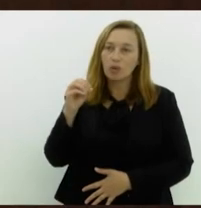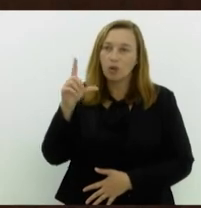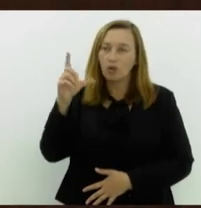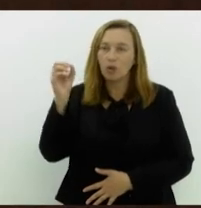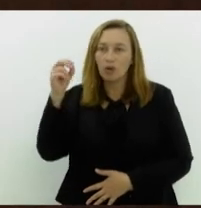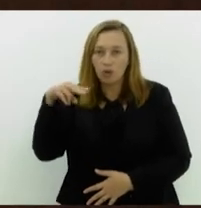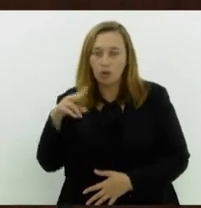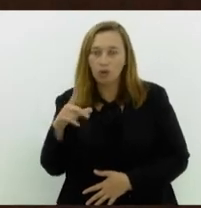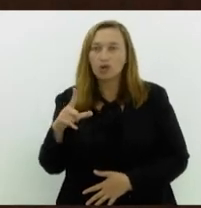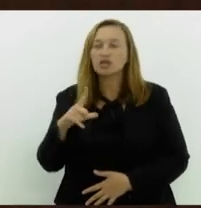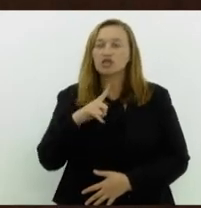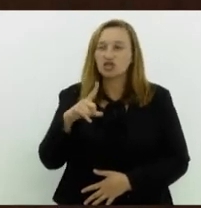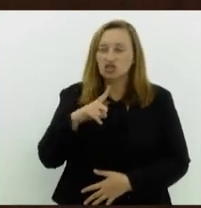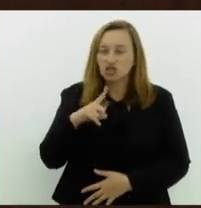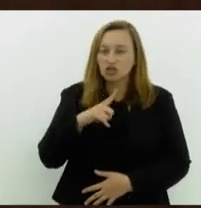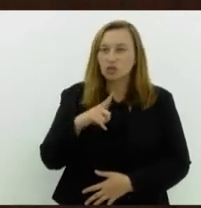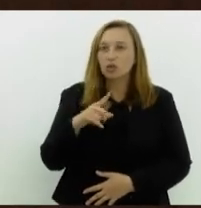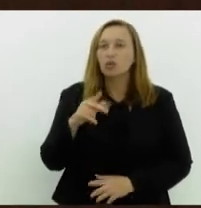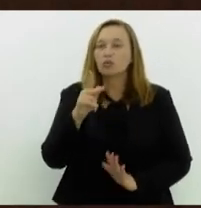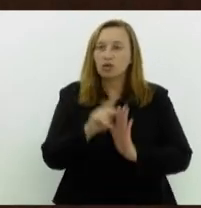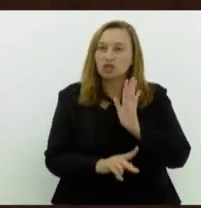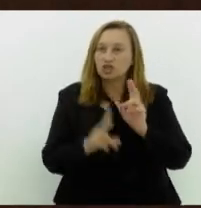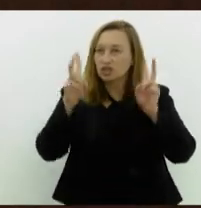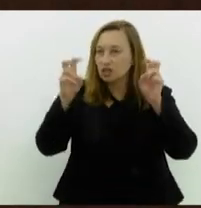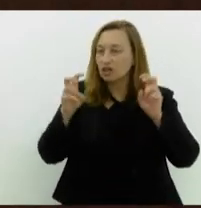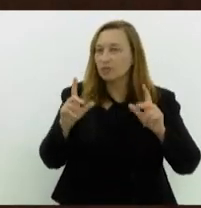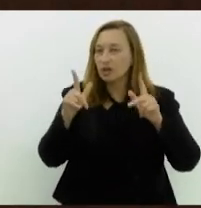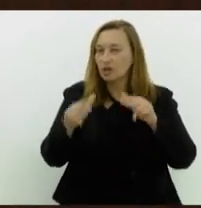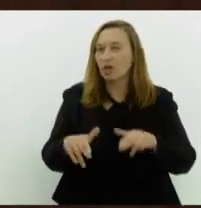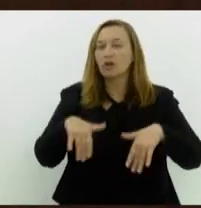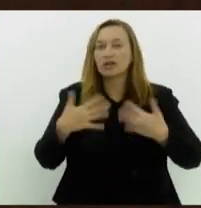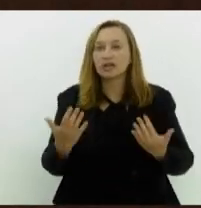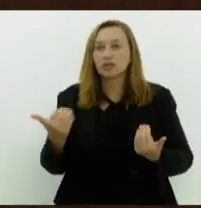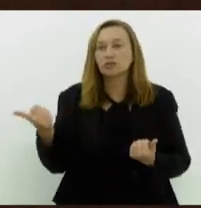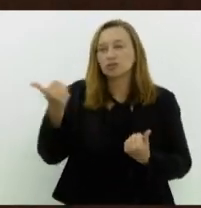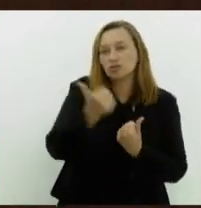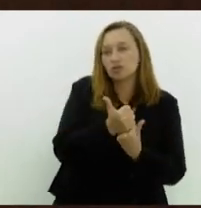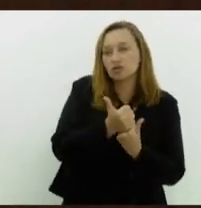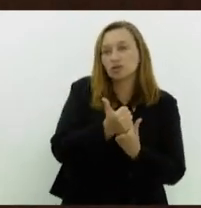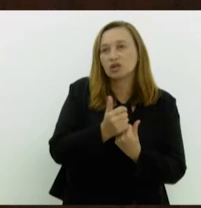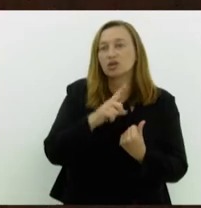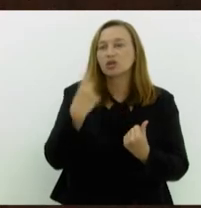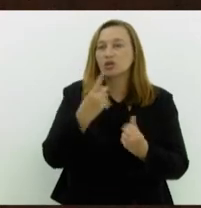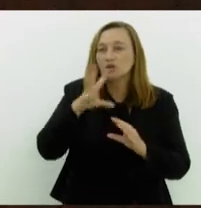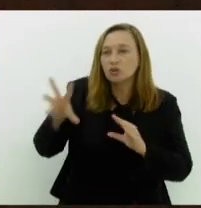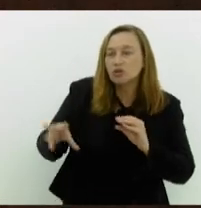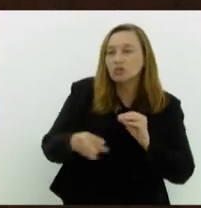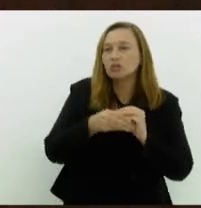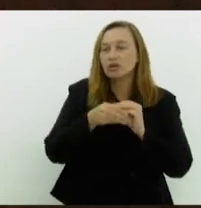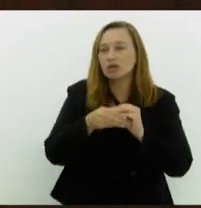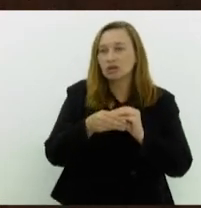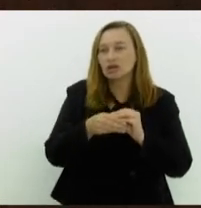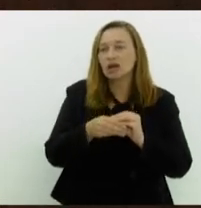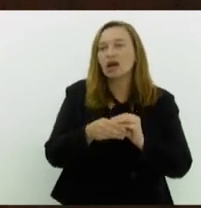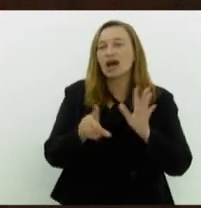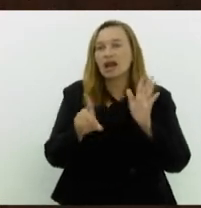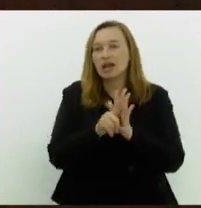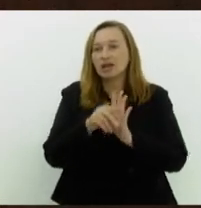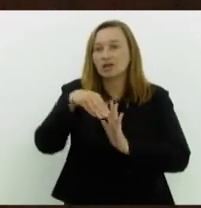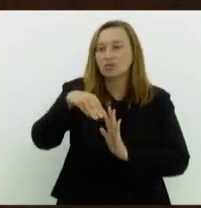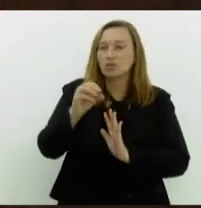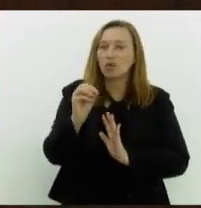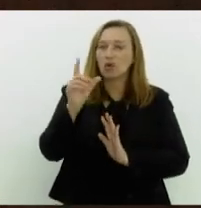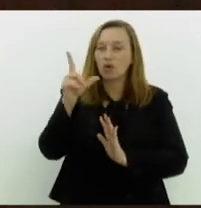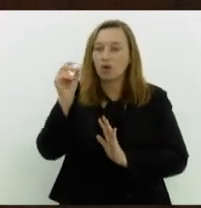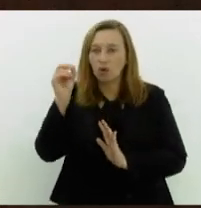um projeto sobre esse tema. Então, no substitutivo, nós acabamos emendando a lei do Molon, mas